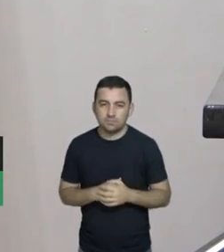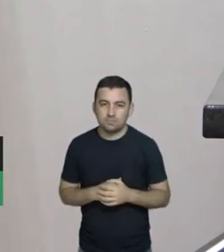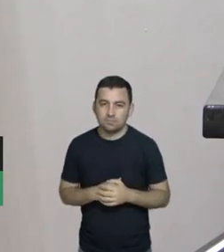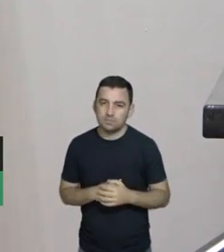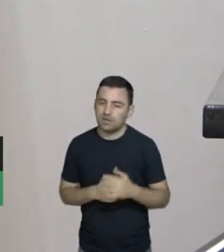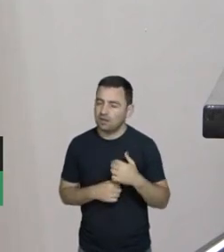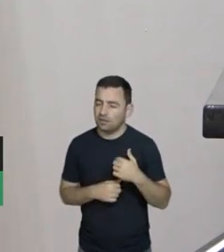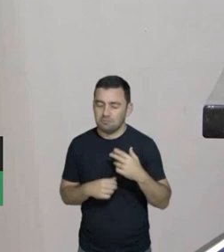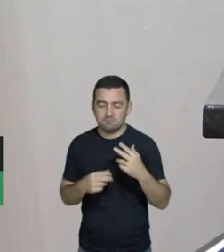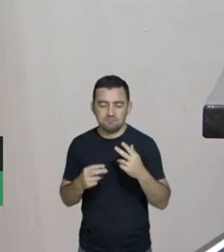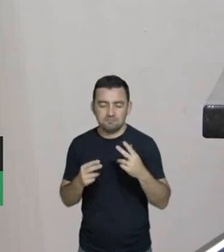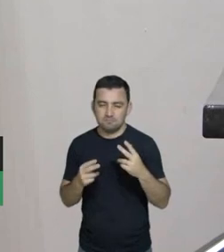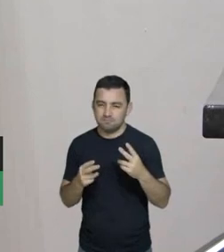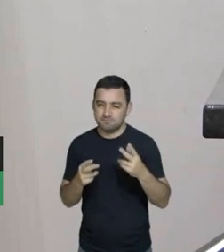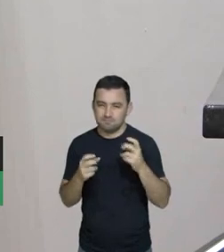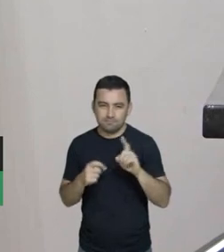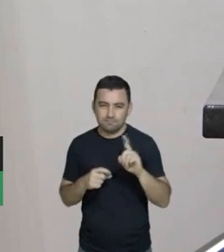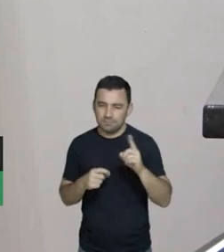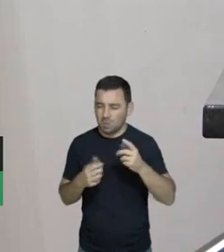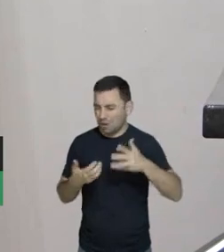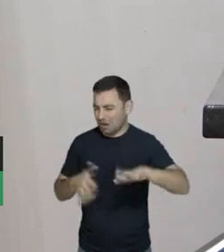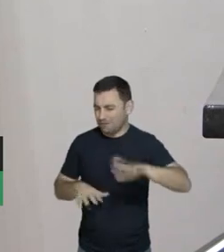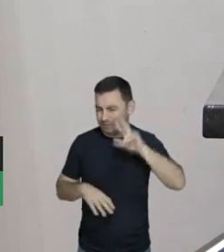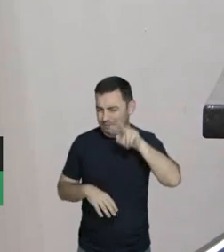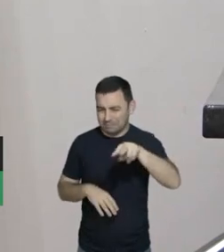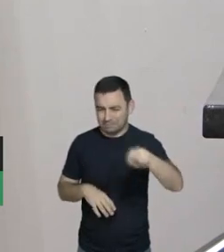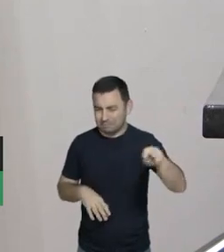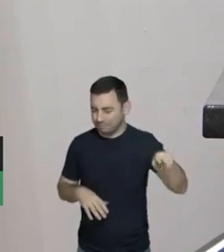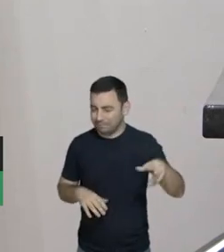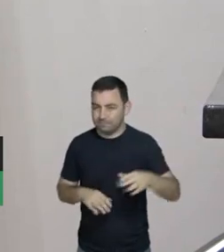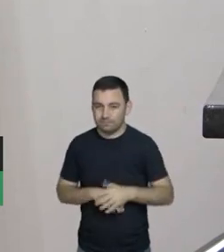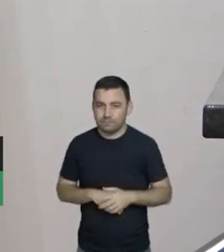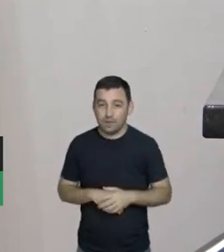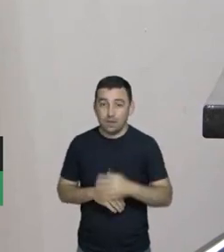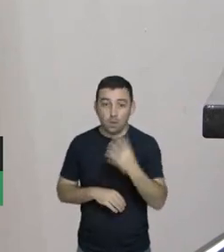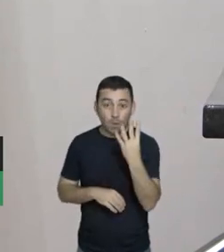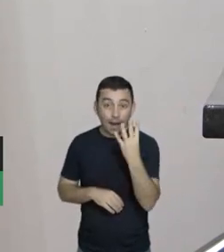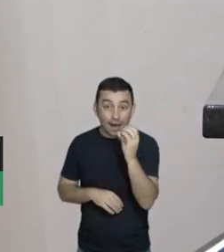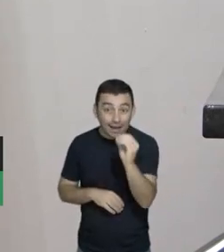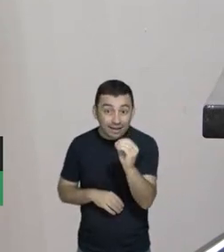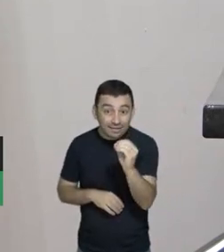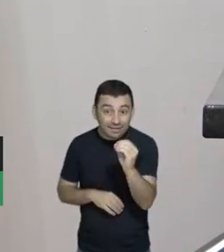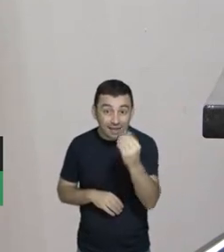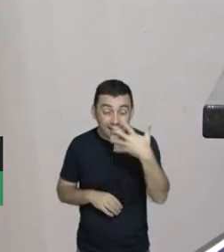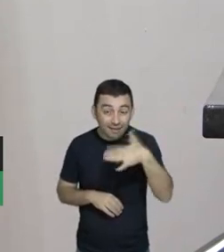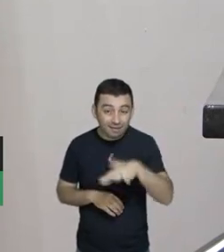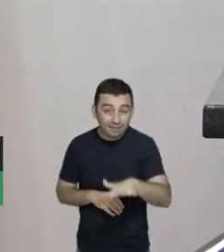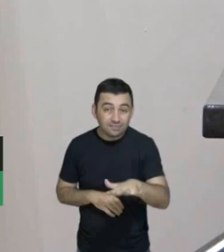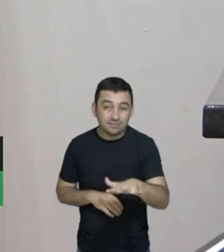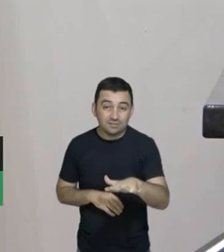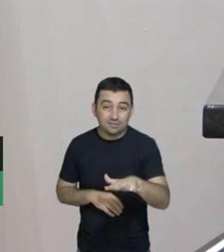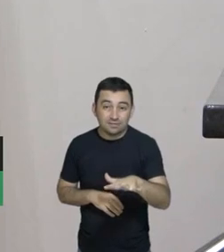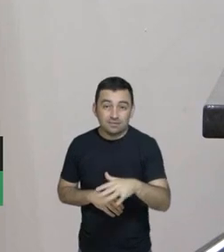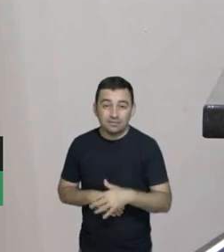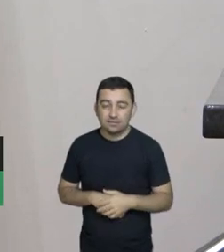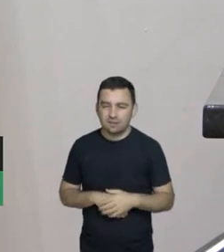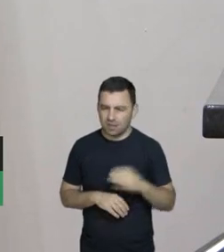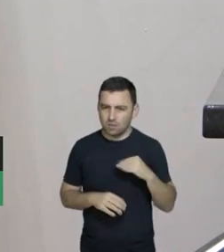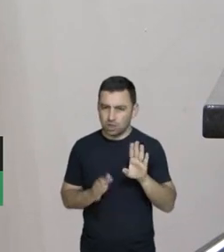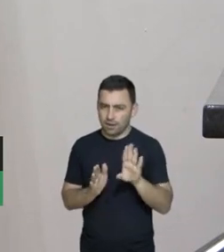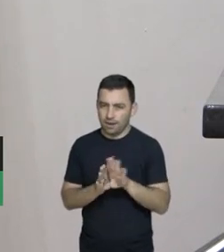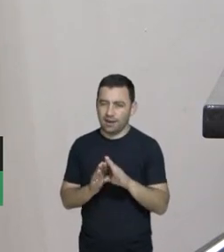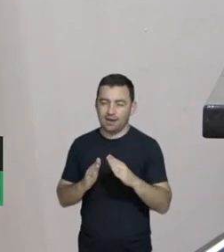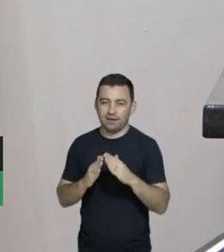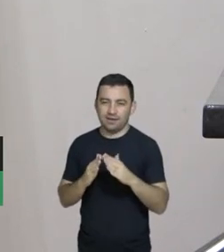vi essas cenas e também nem quero ver, de 40 crianças Ontem eu cheguei em casa, deputado